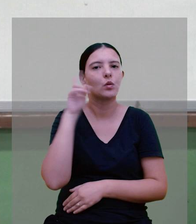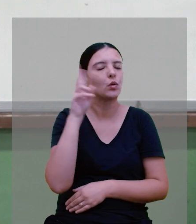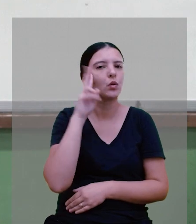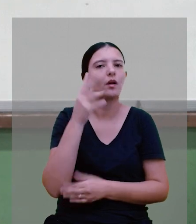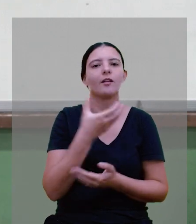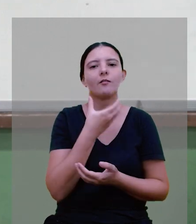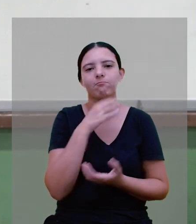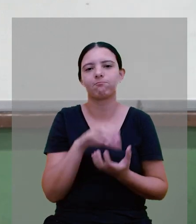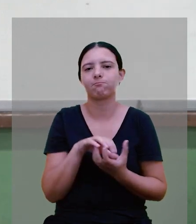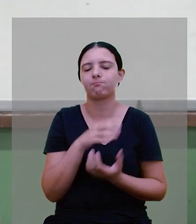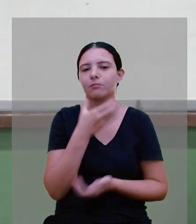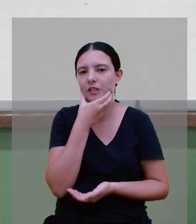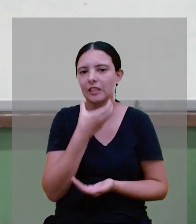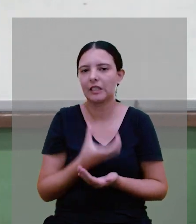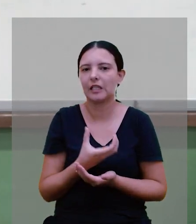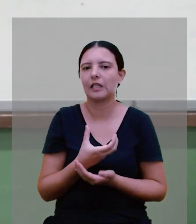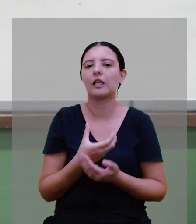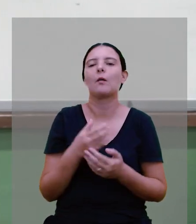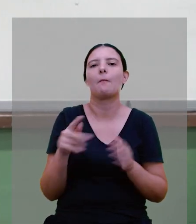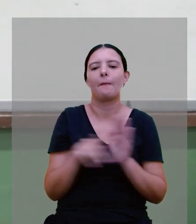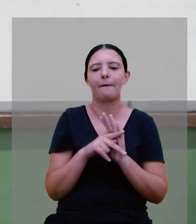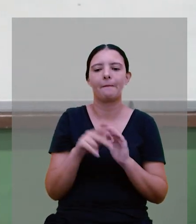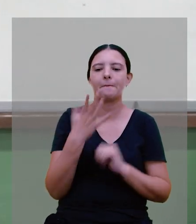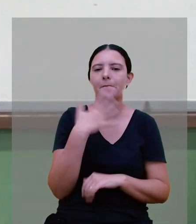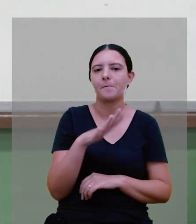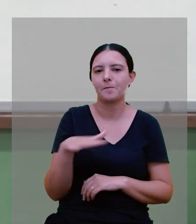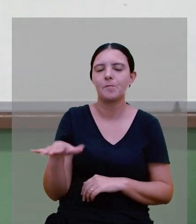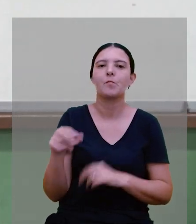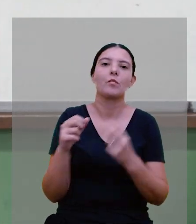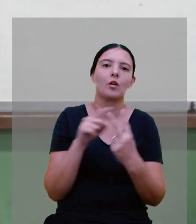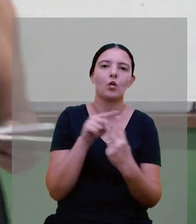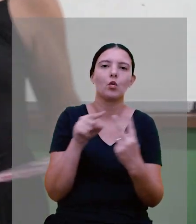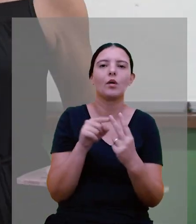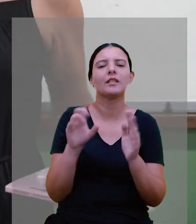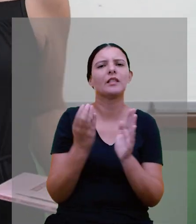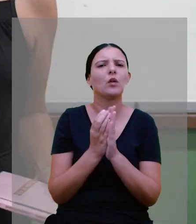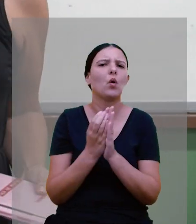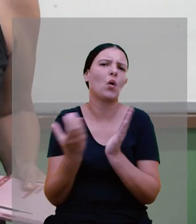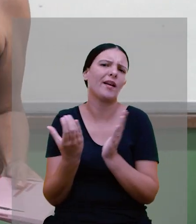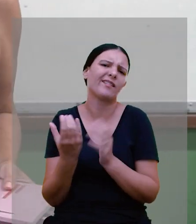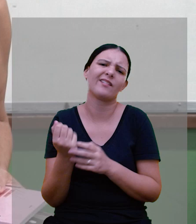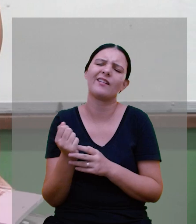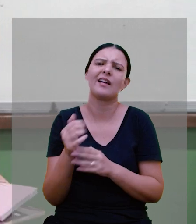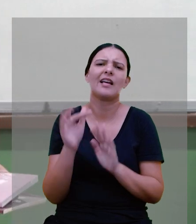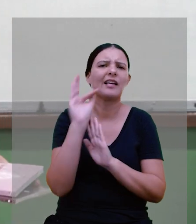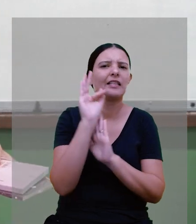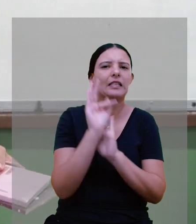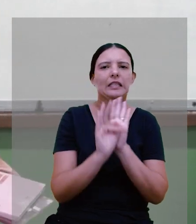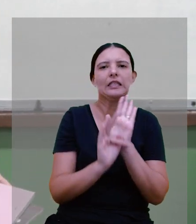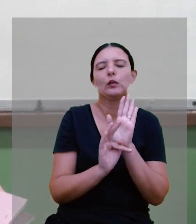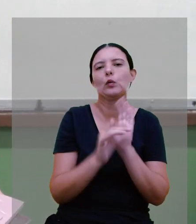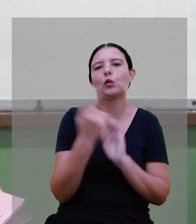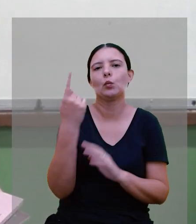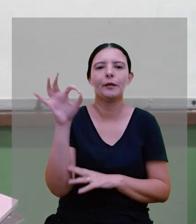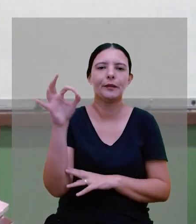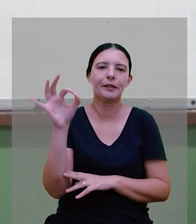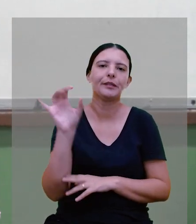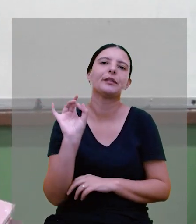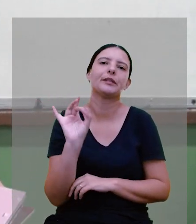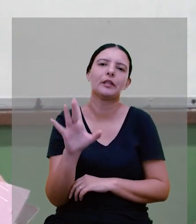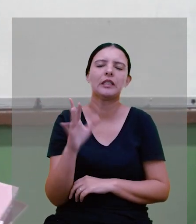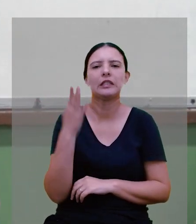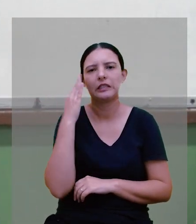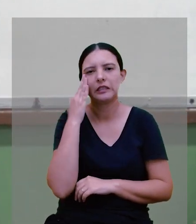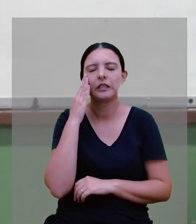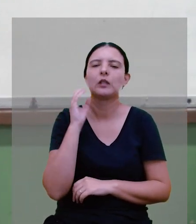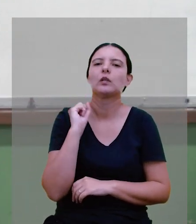criança. Esses dois aqui são livros de crônica. Crônica, gente, é um texto de uma palavra, uma página só. Entendeu? Você fala